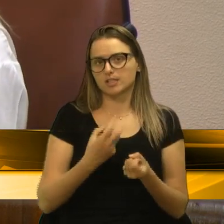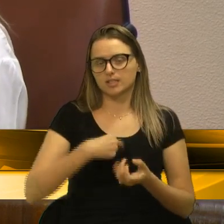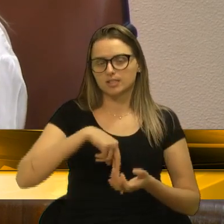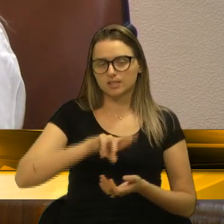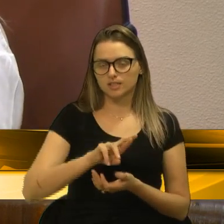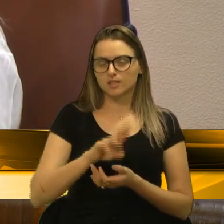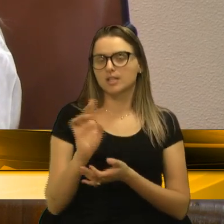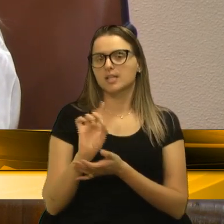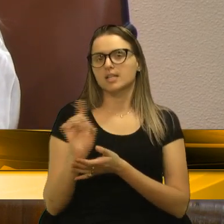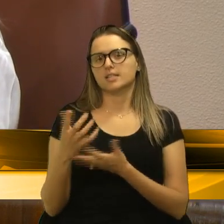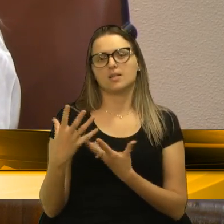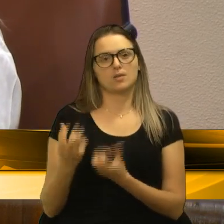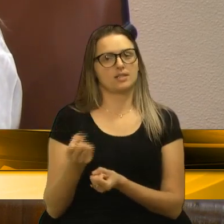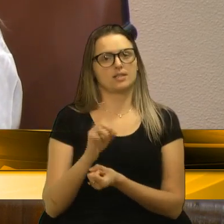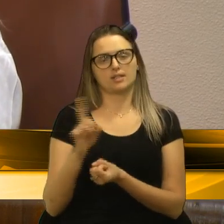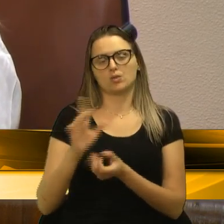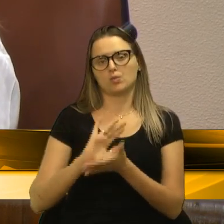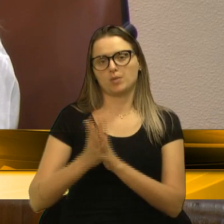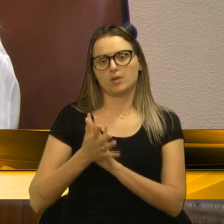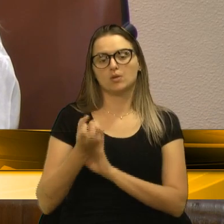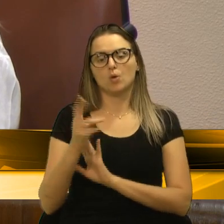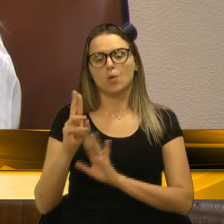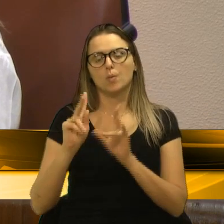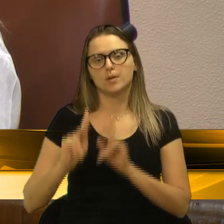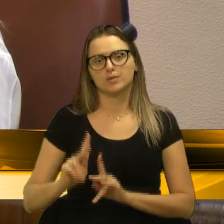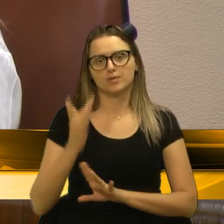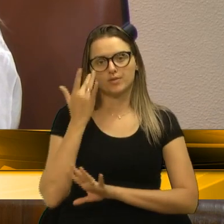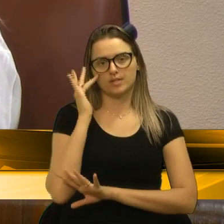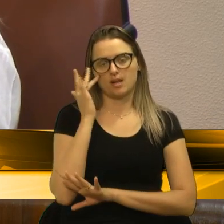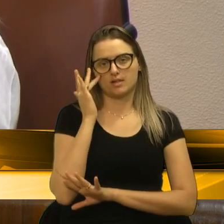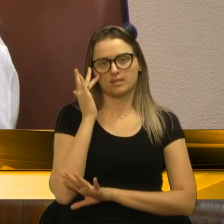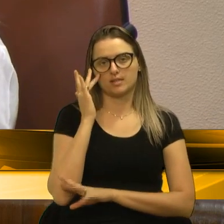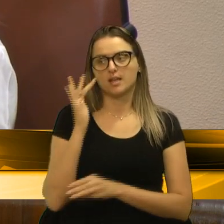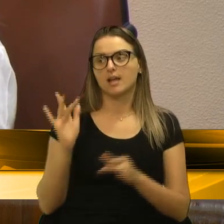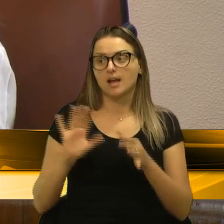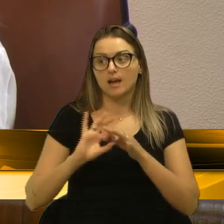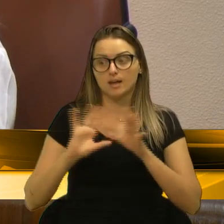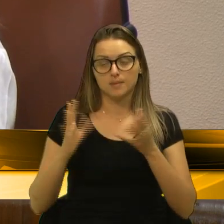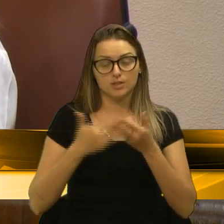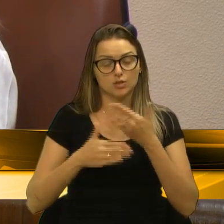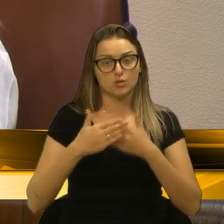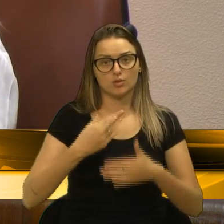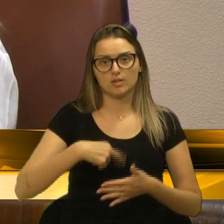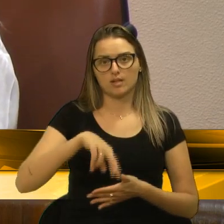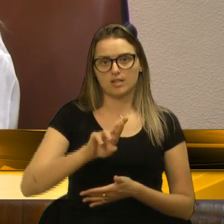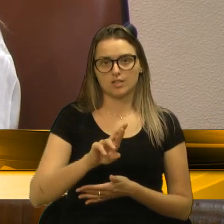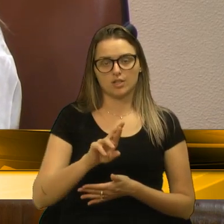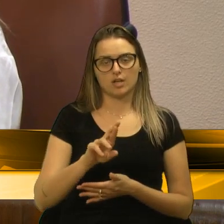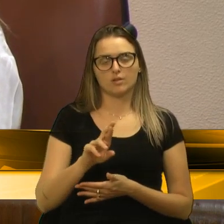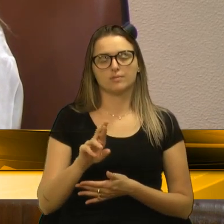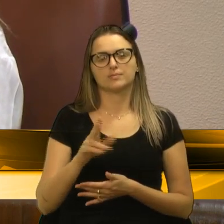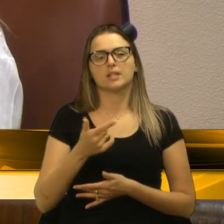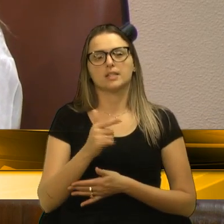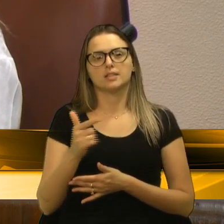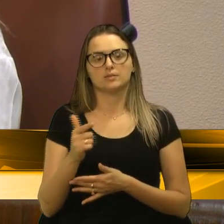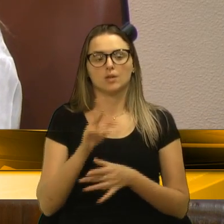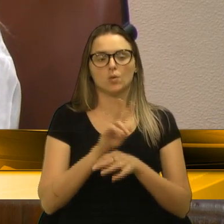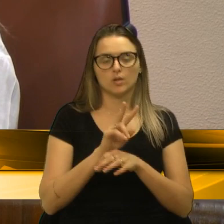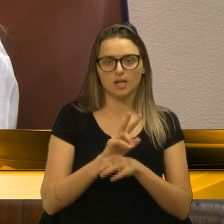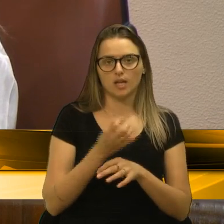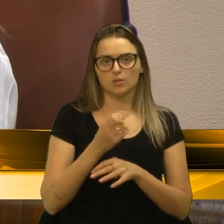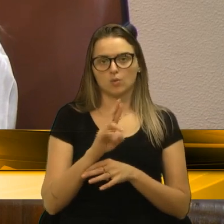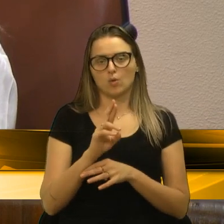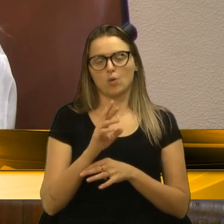proscrevendo a intolerância e o fanatismo. A liberdade de religião não está restrita à proteção aos cultos